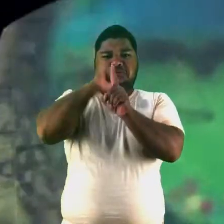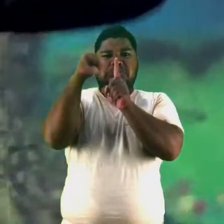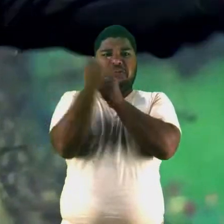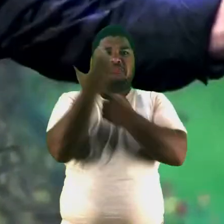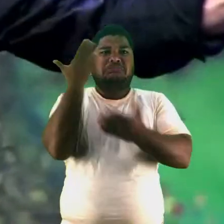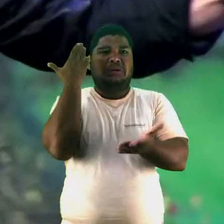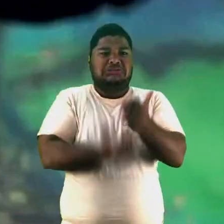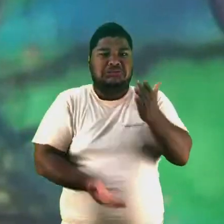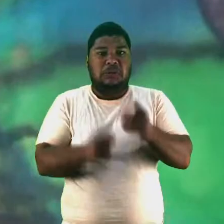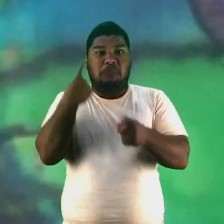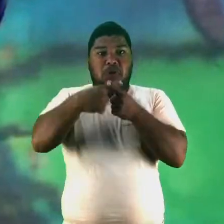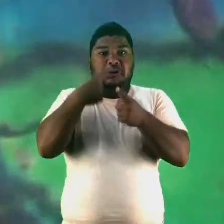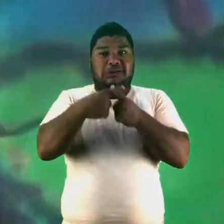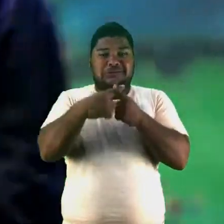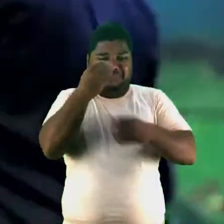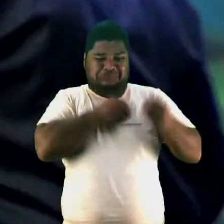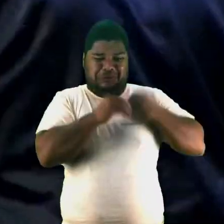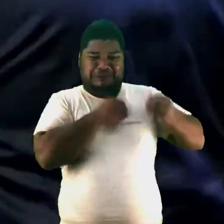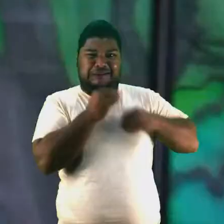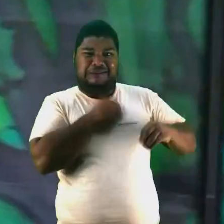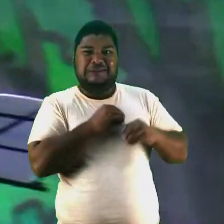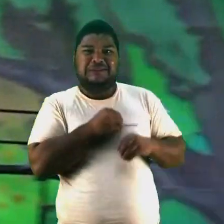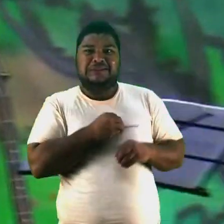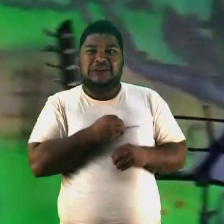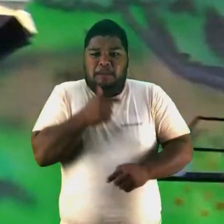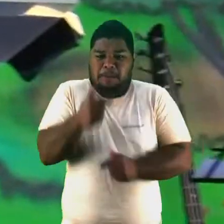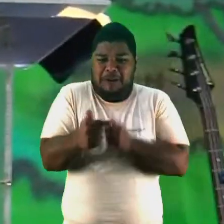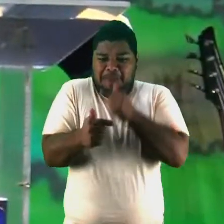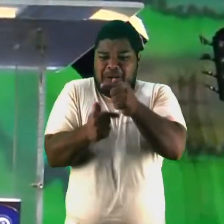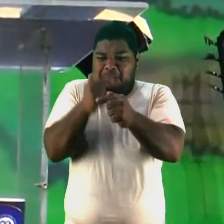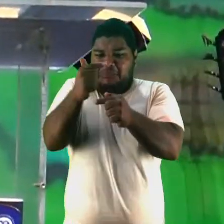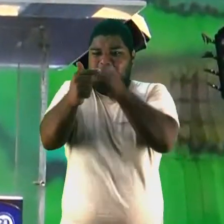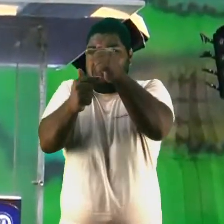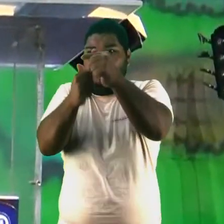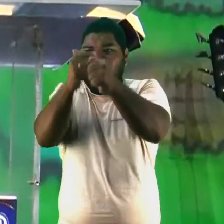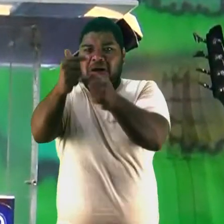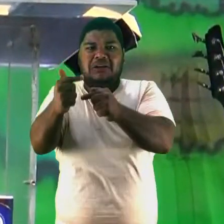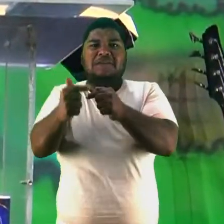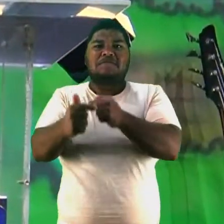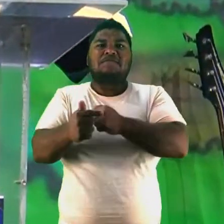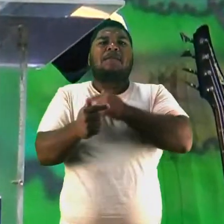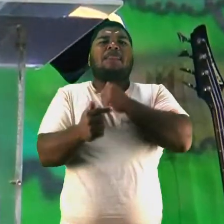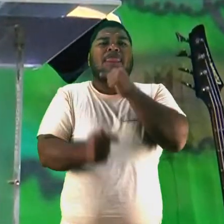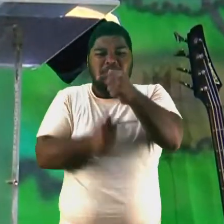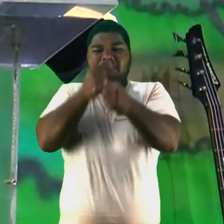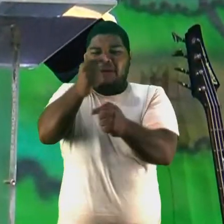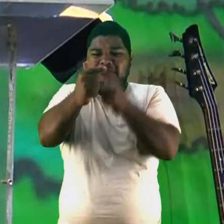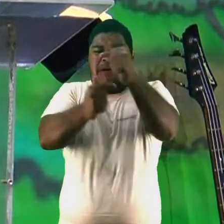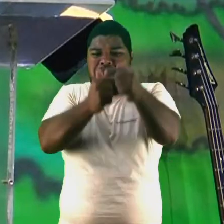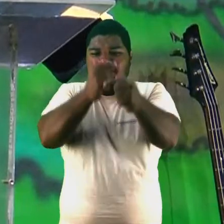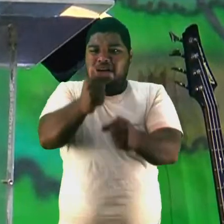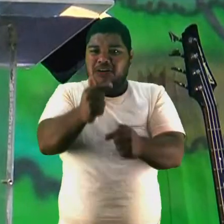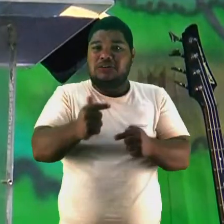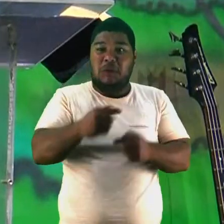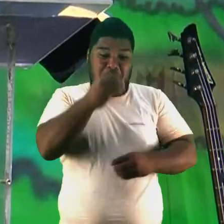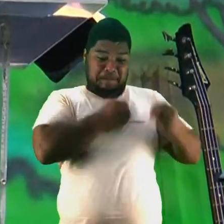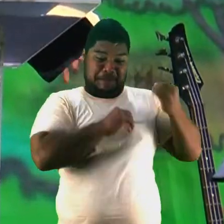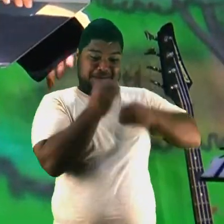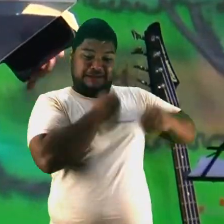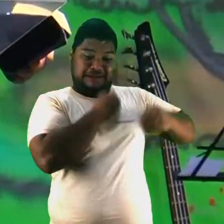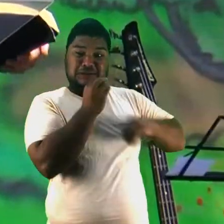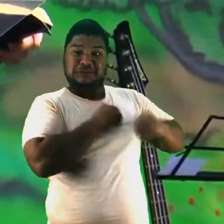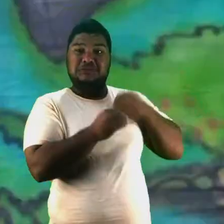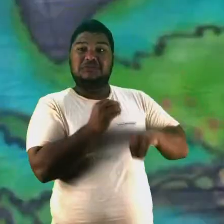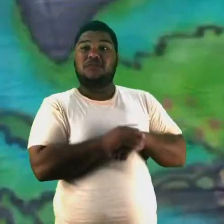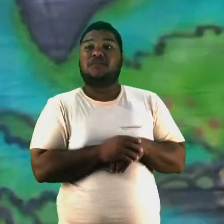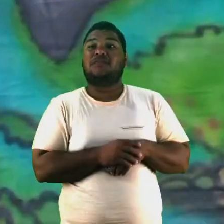causa do pecado que foi transmitido geneticamente e passado perpetuamente. E olha que é o